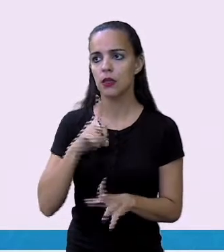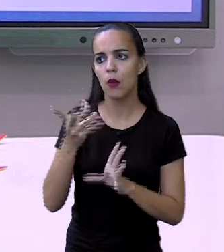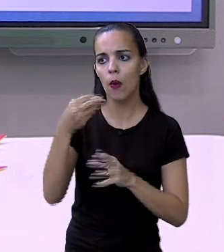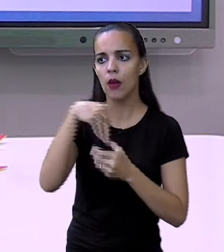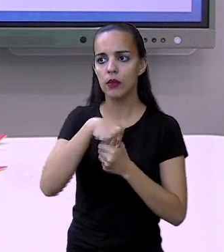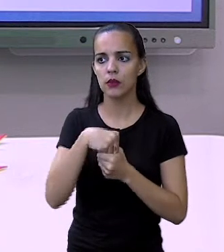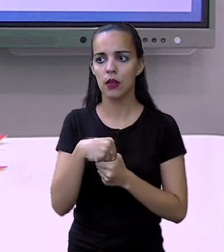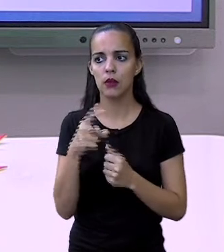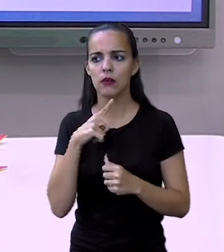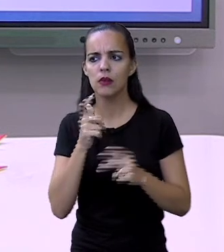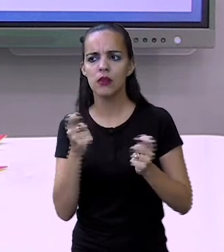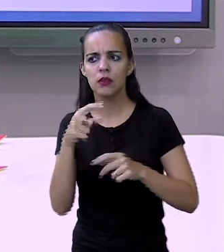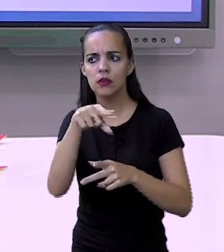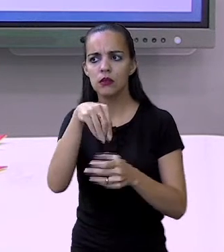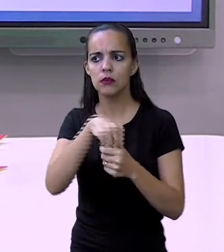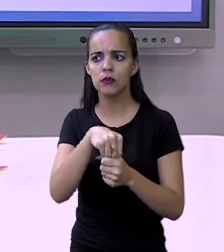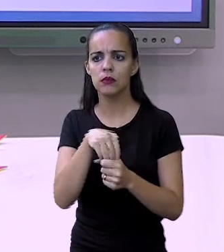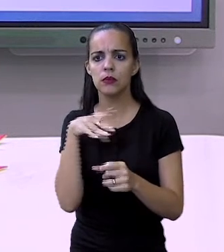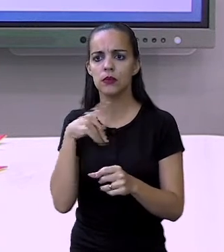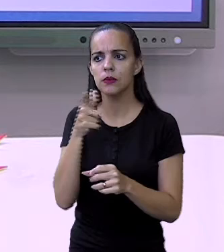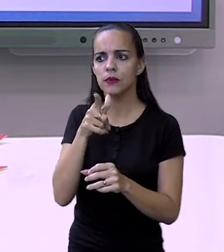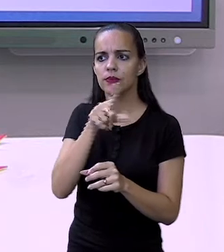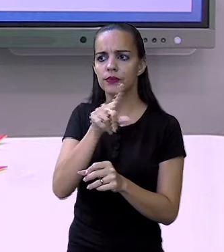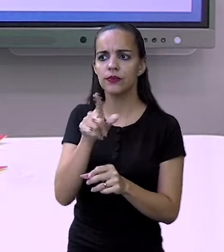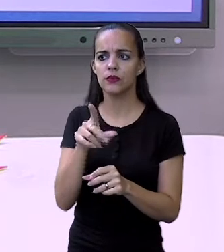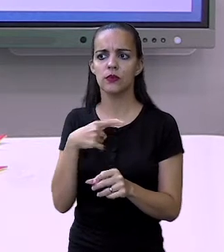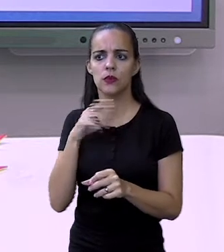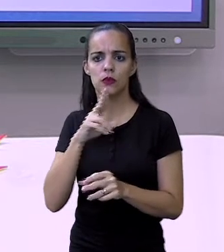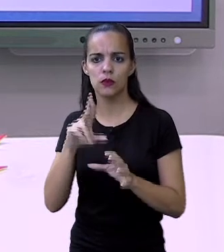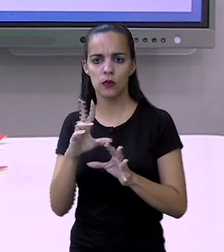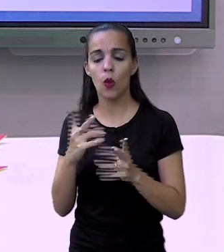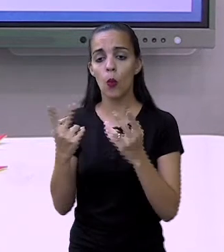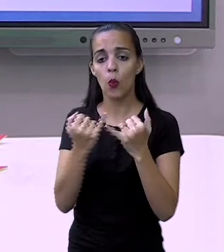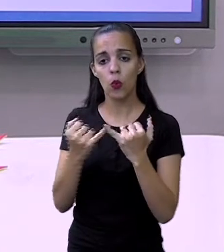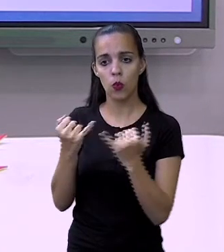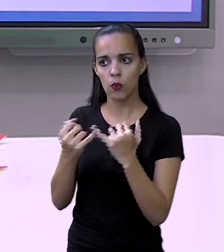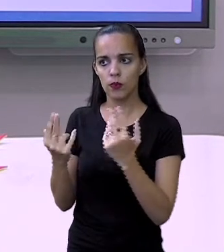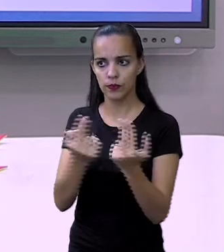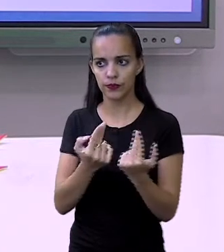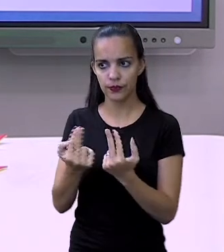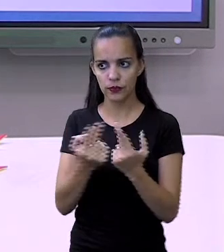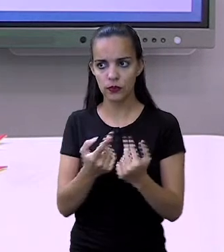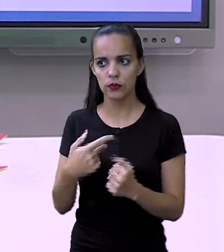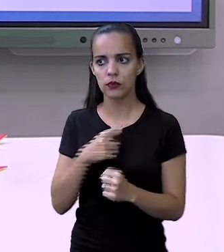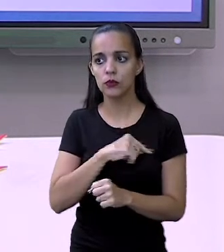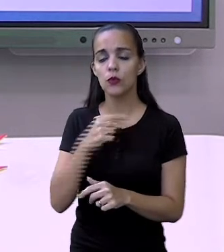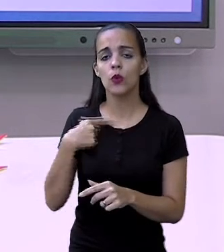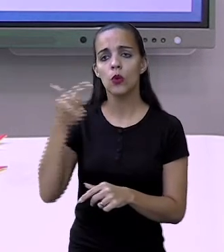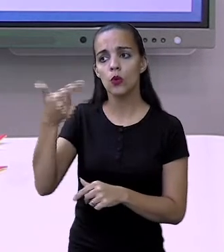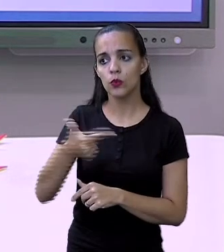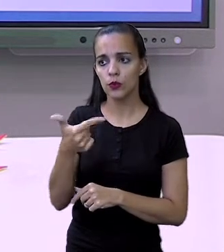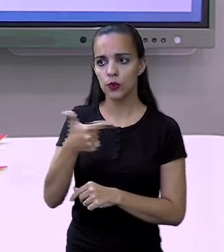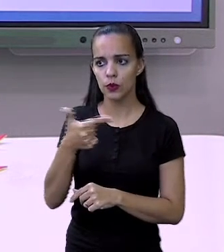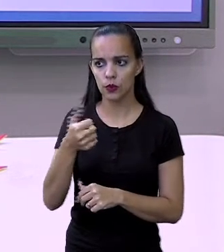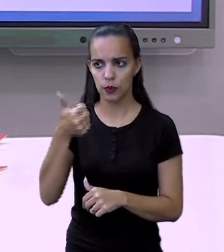e entre esses lados eu obtive os ângulos iguais. Então, segundo caso. Primeiro, ângulo,